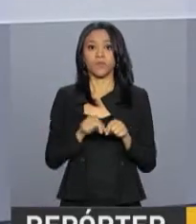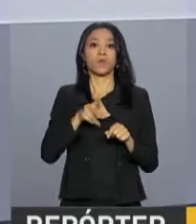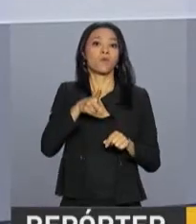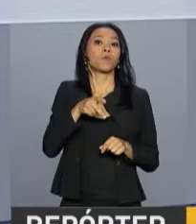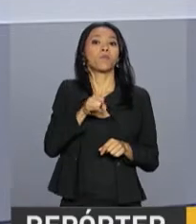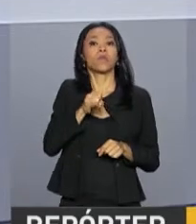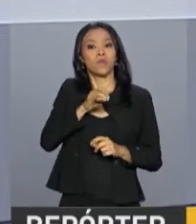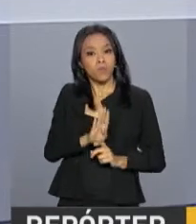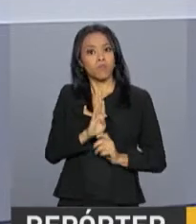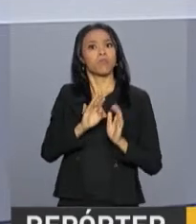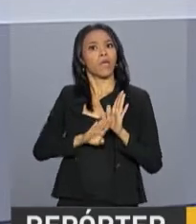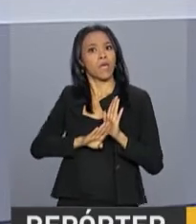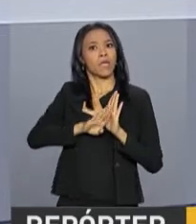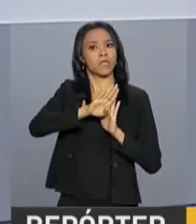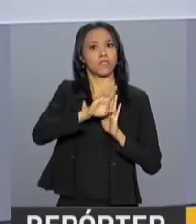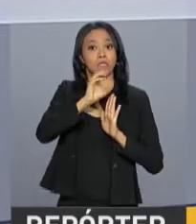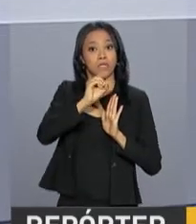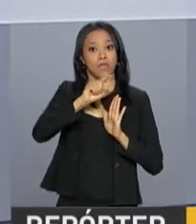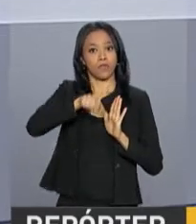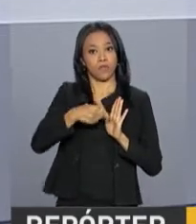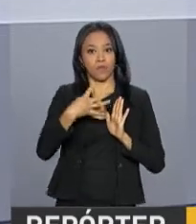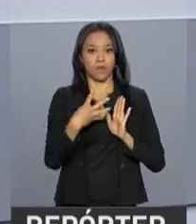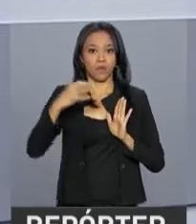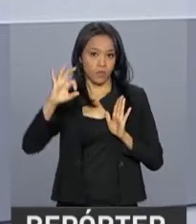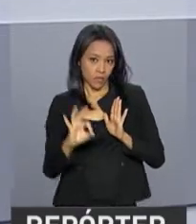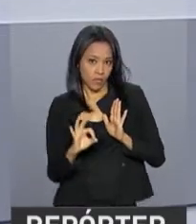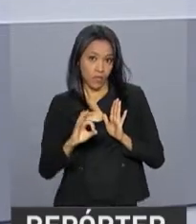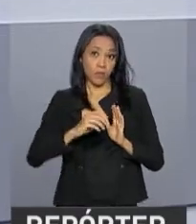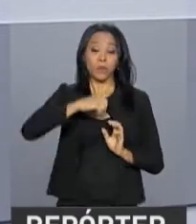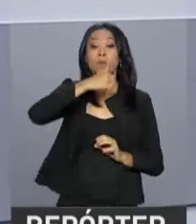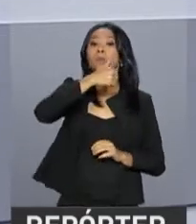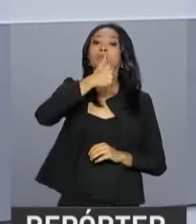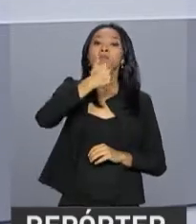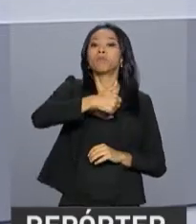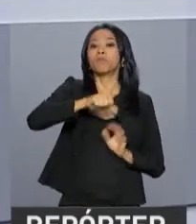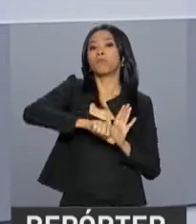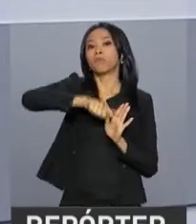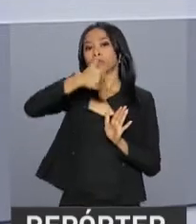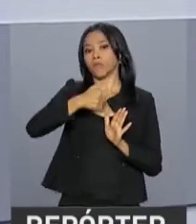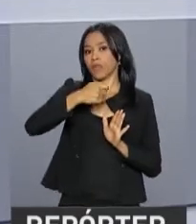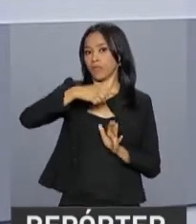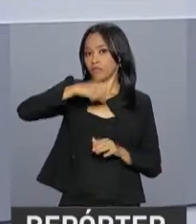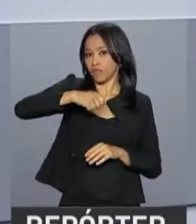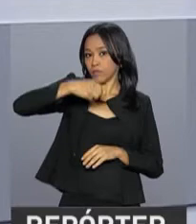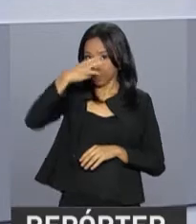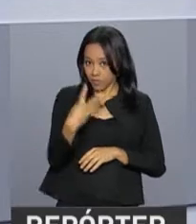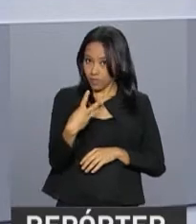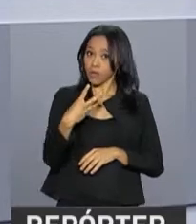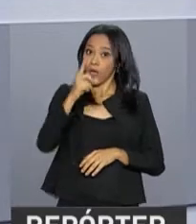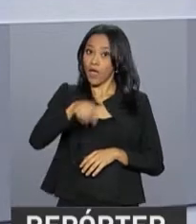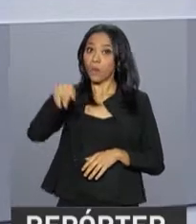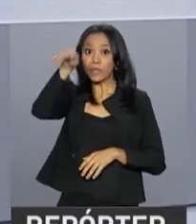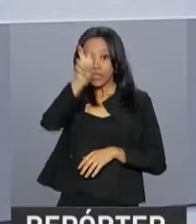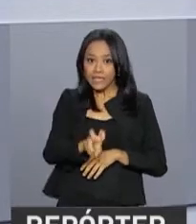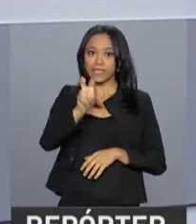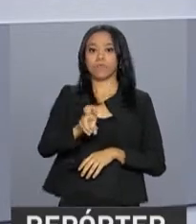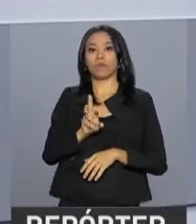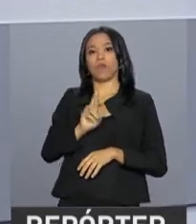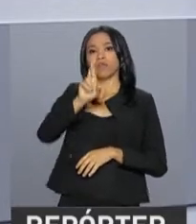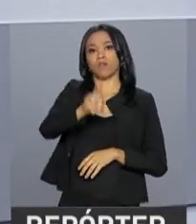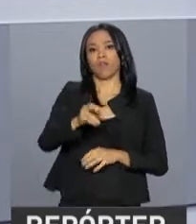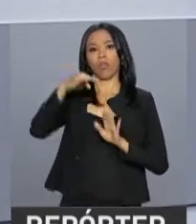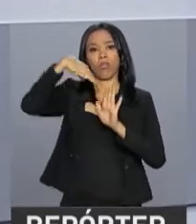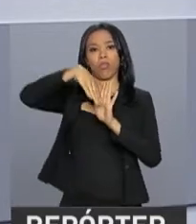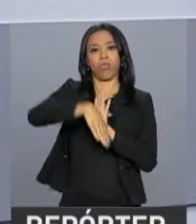brasileiro cresceu 0,4 por cento no primeiro trimestre foi o quinto resultado positivo após oito quedas consecutivas